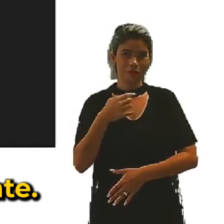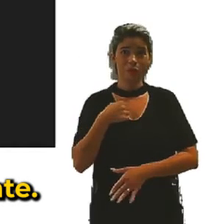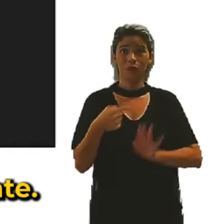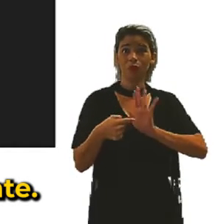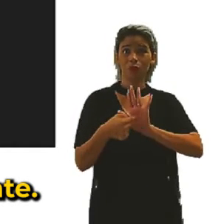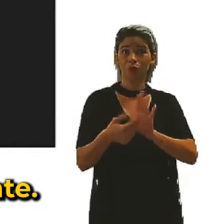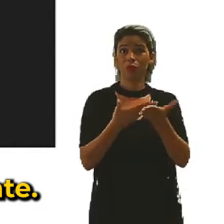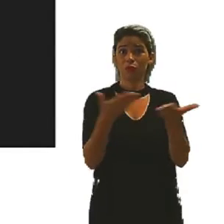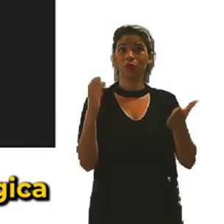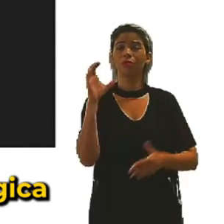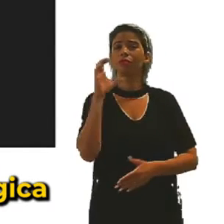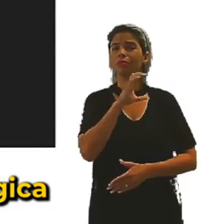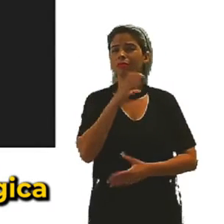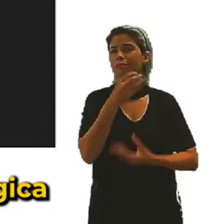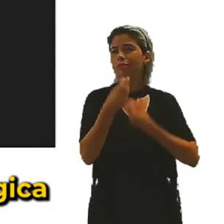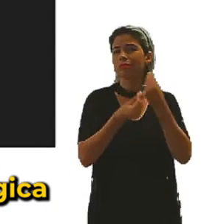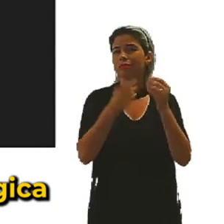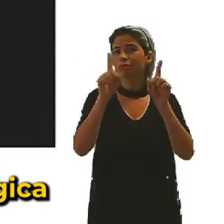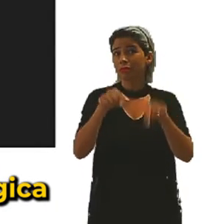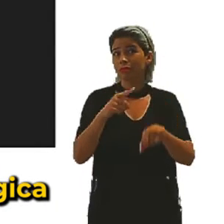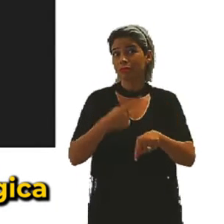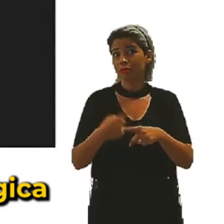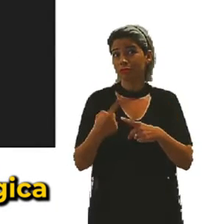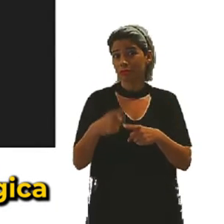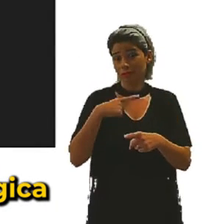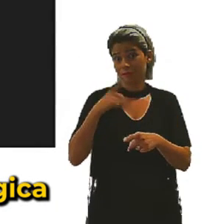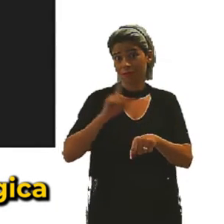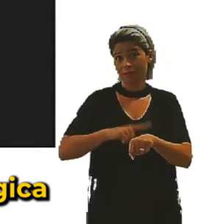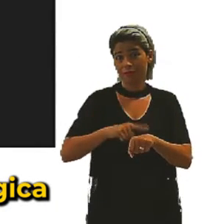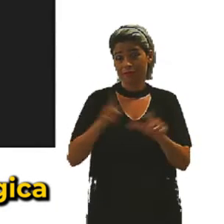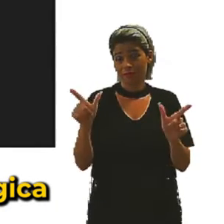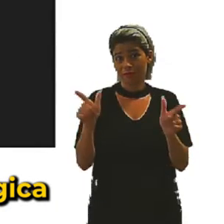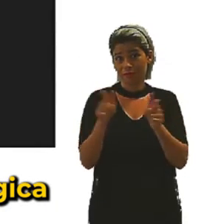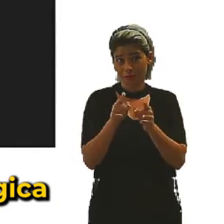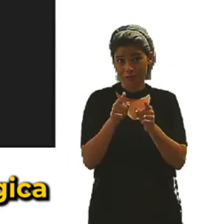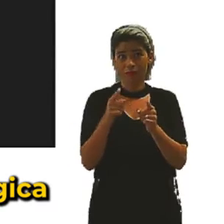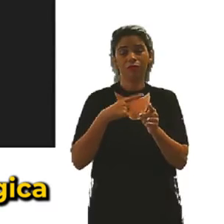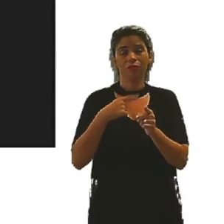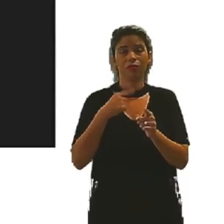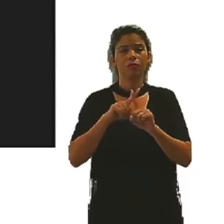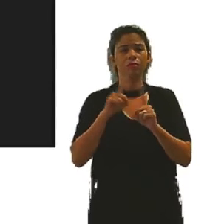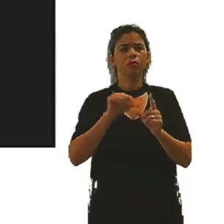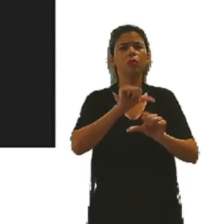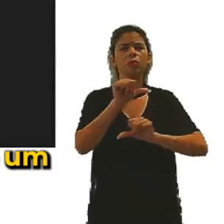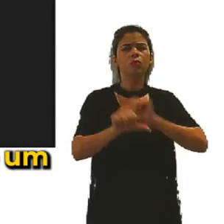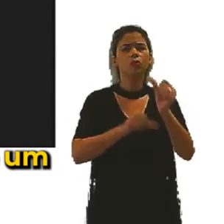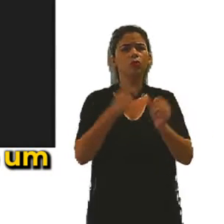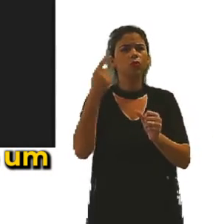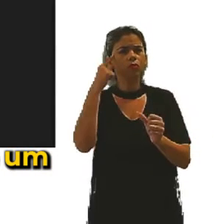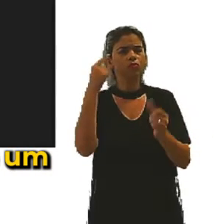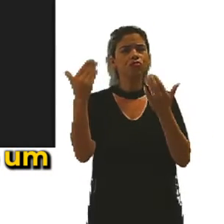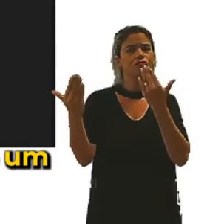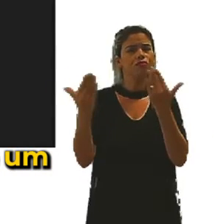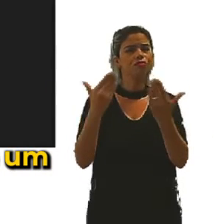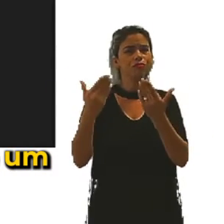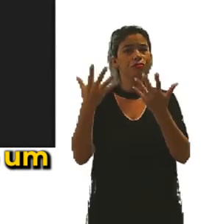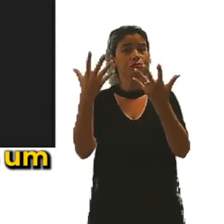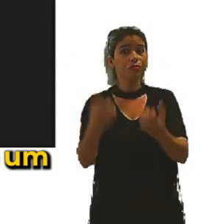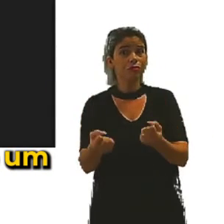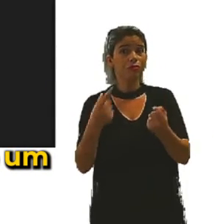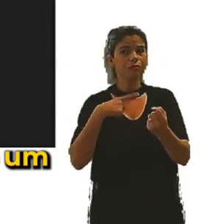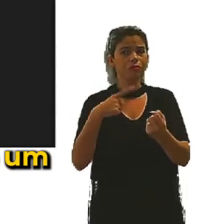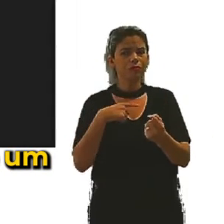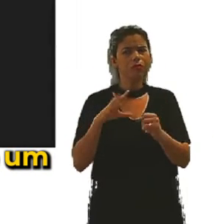apresentar muito brevemente, né, diante do pouco tempo que temos, mas mostrando essa virada epistemológica que reconhece esses